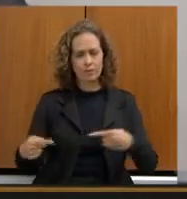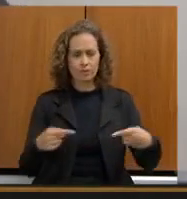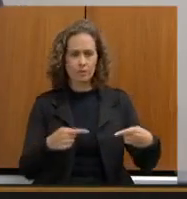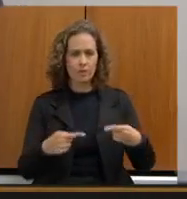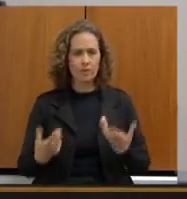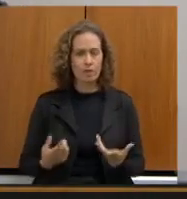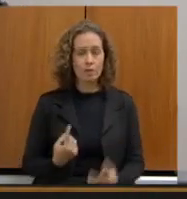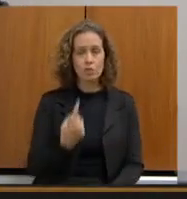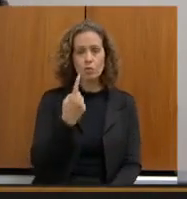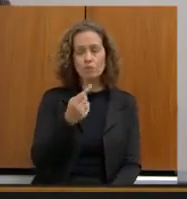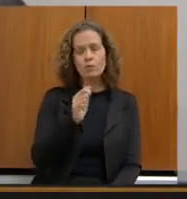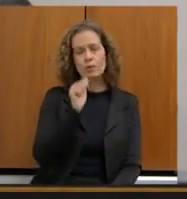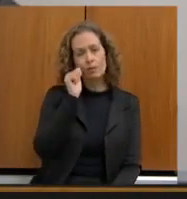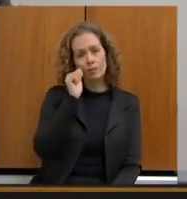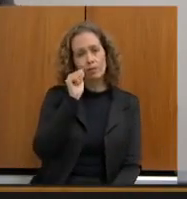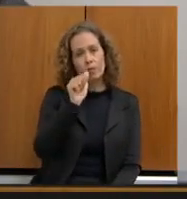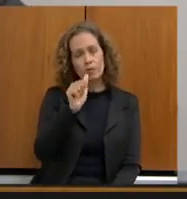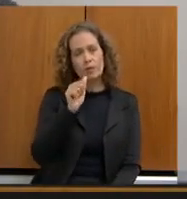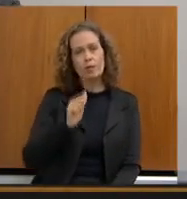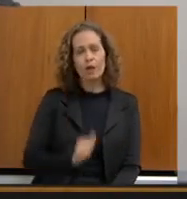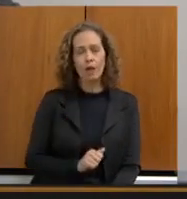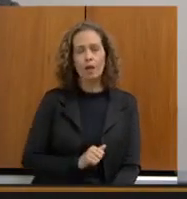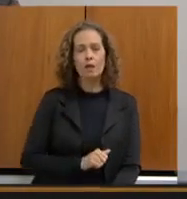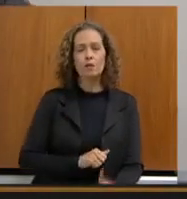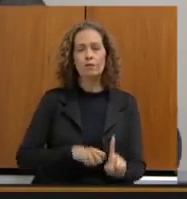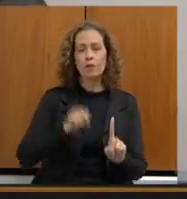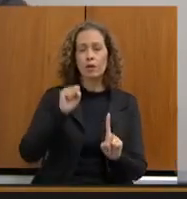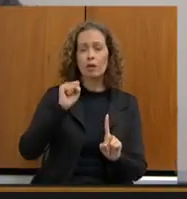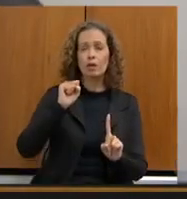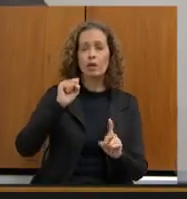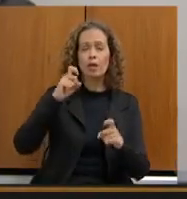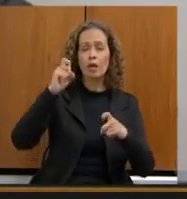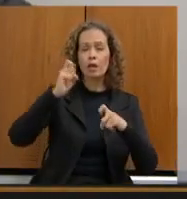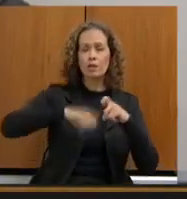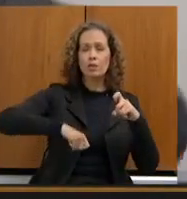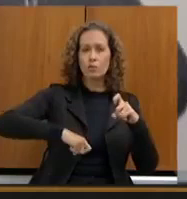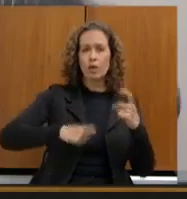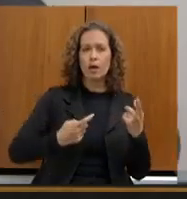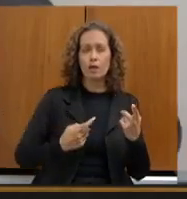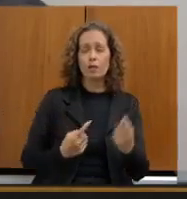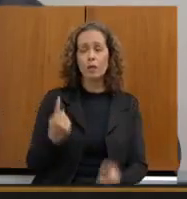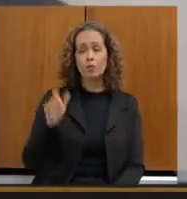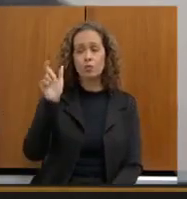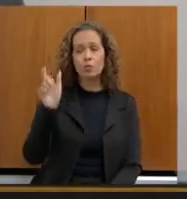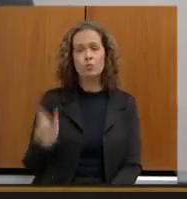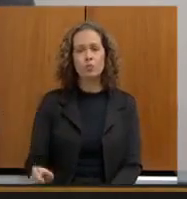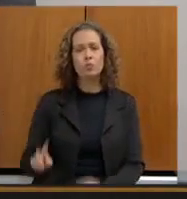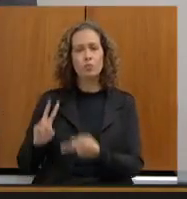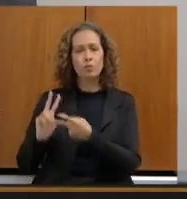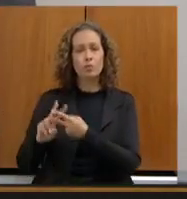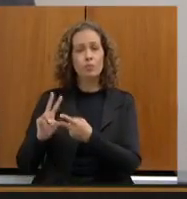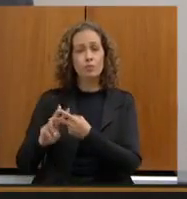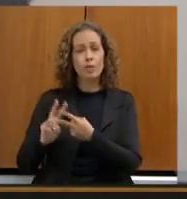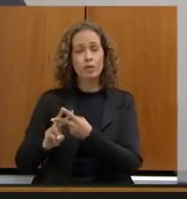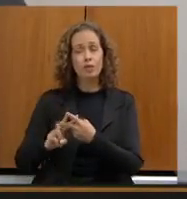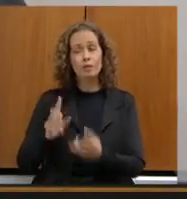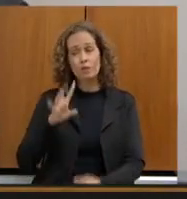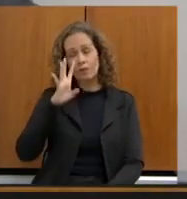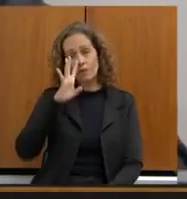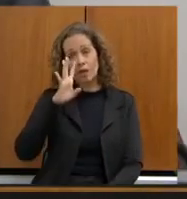uma mulher que foi estuprada por um preço que estava condenados a 30 anos de estupro